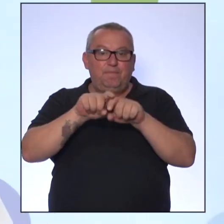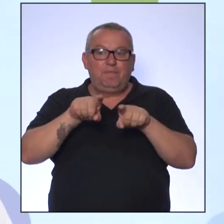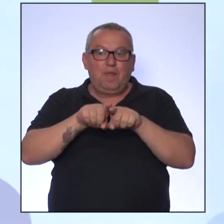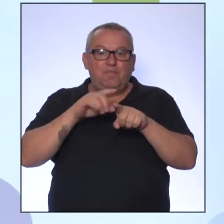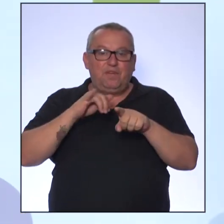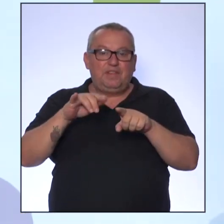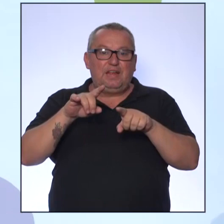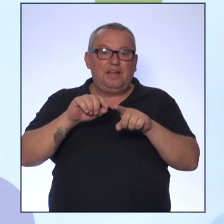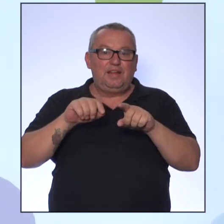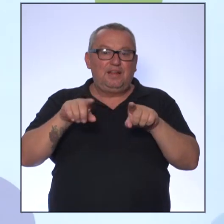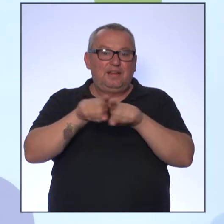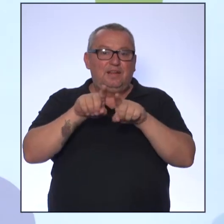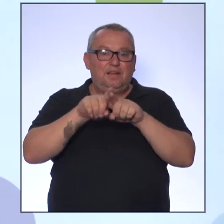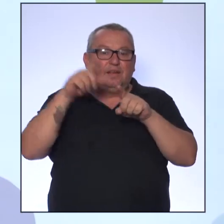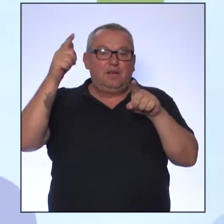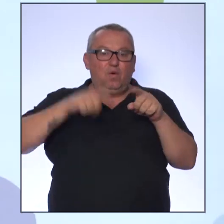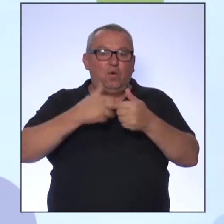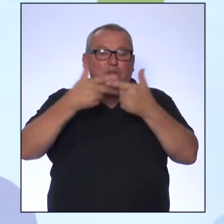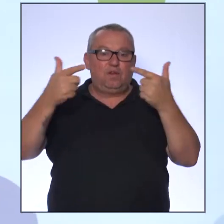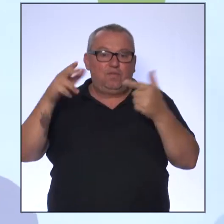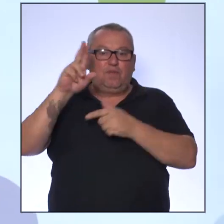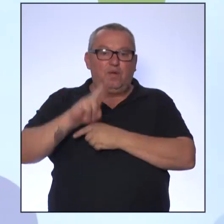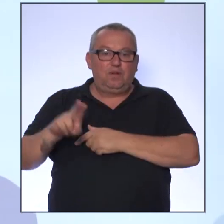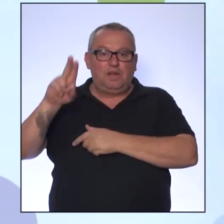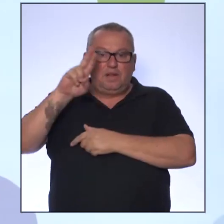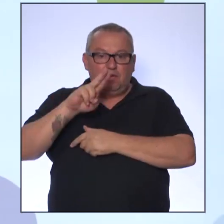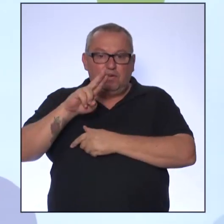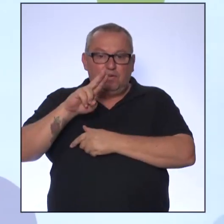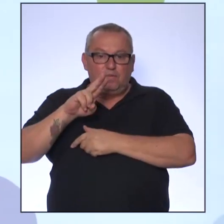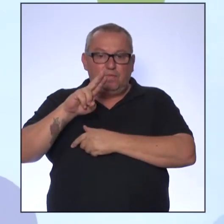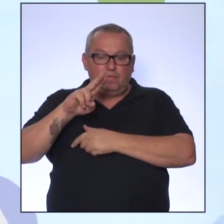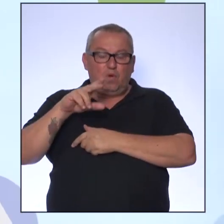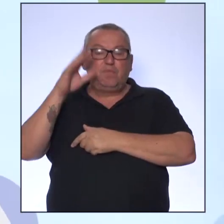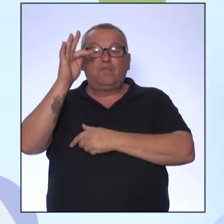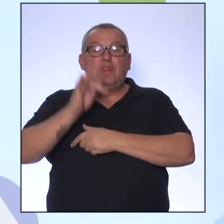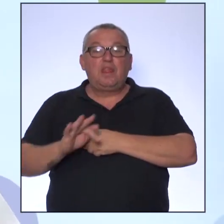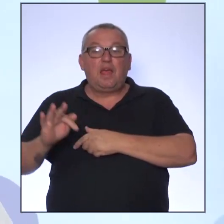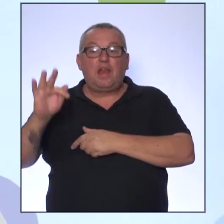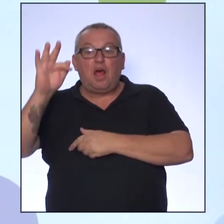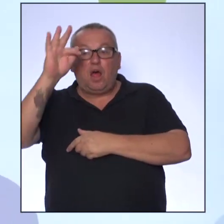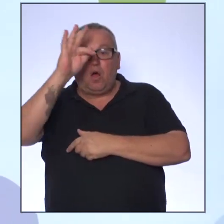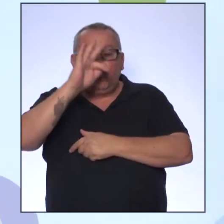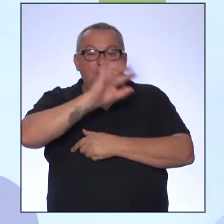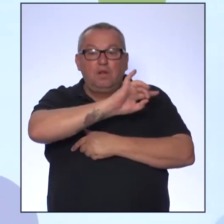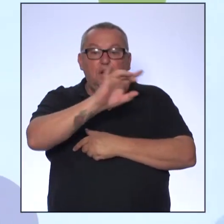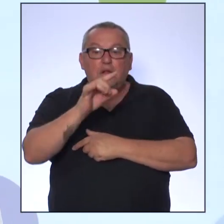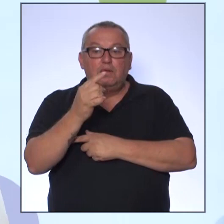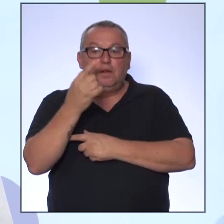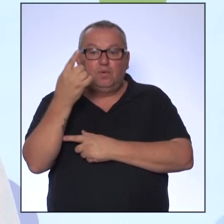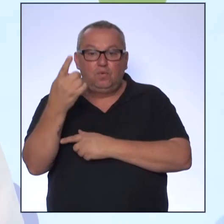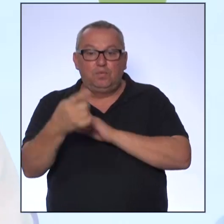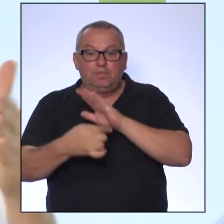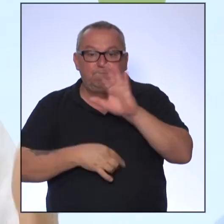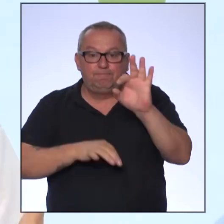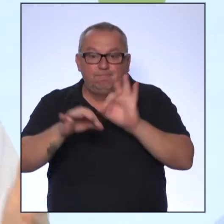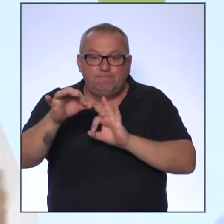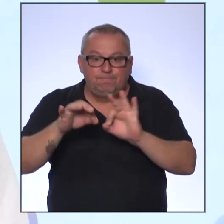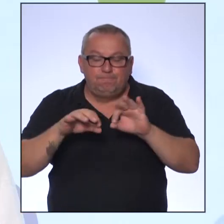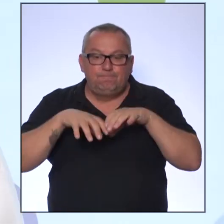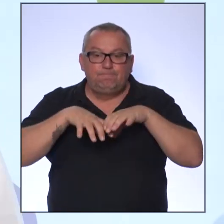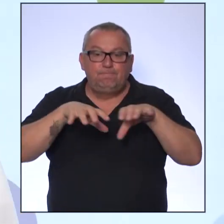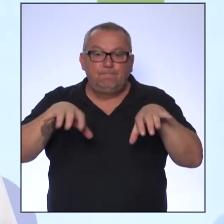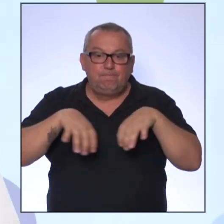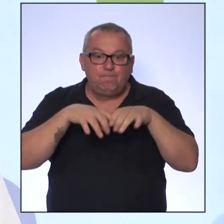outra reserva. Outras universidades, como universidades federais, cada uma monta o seu sistema